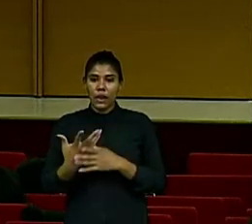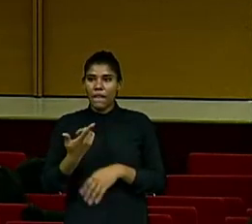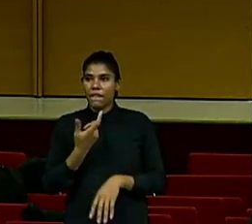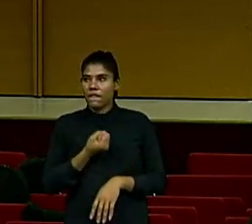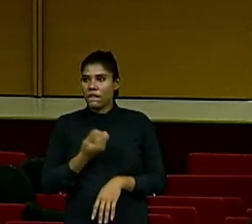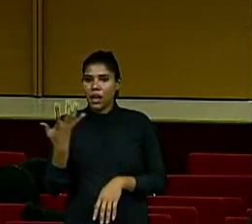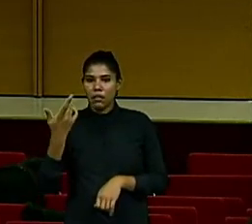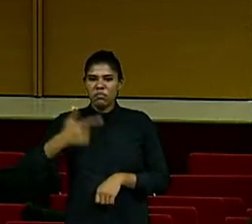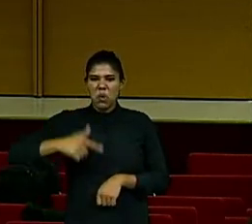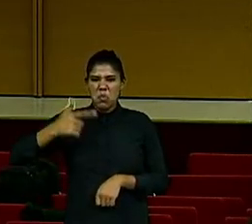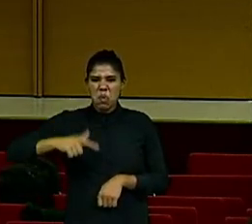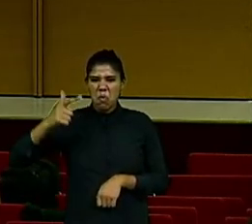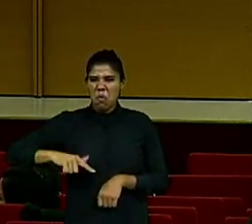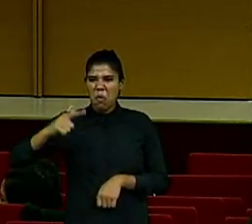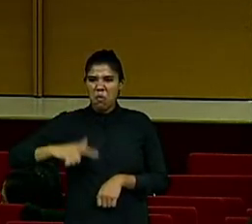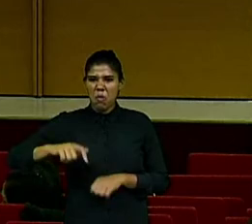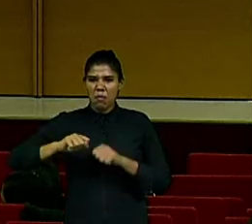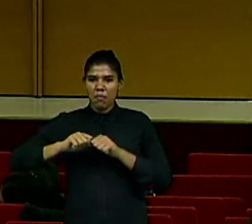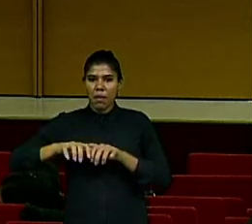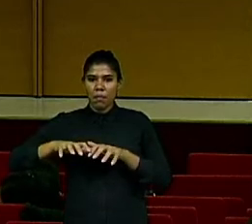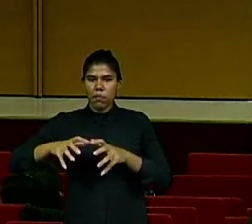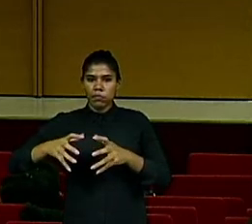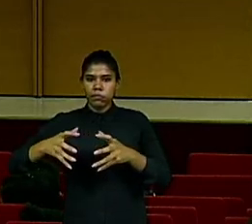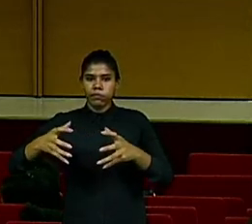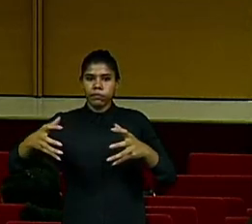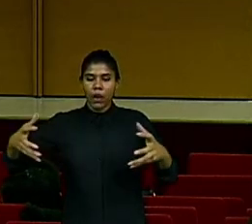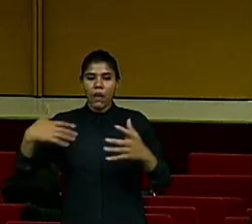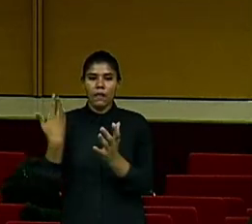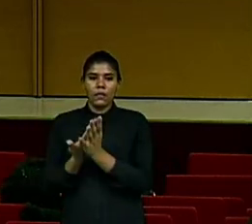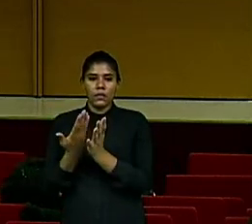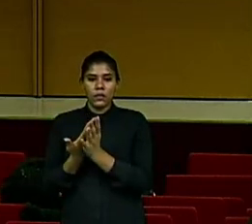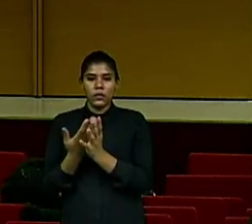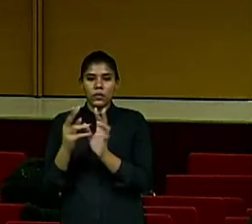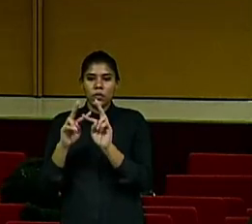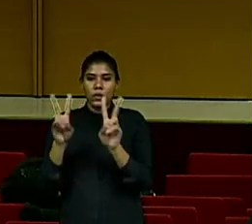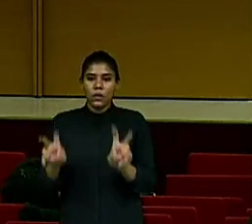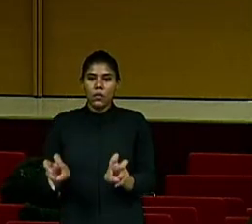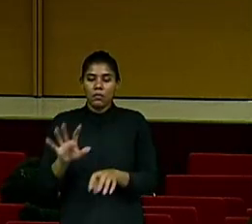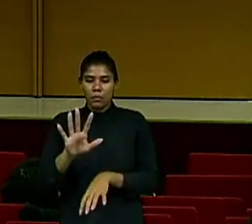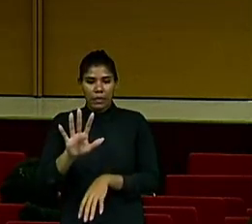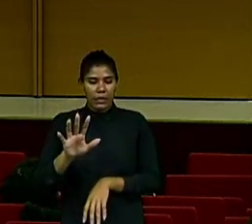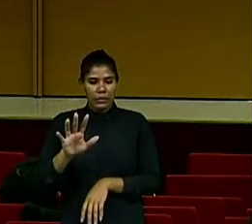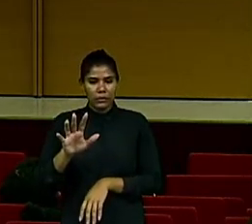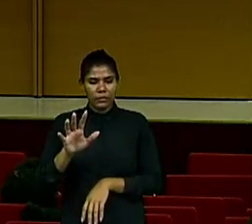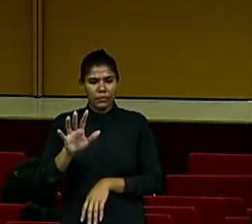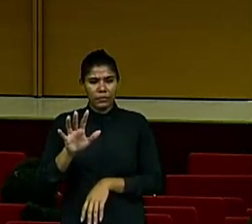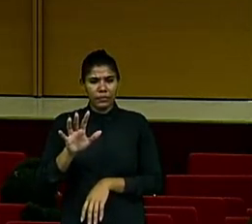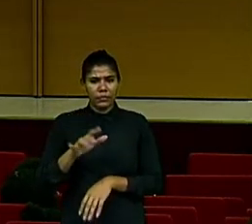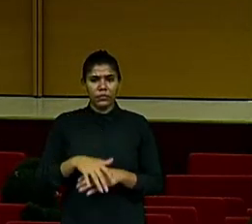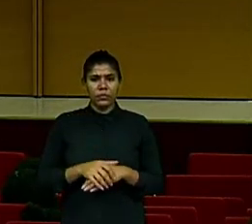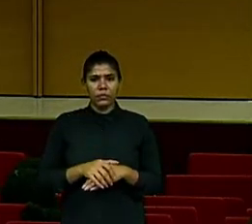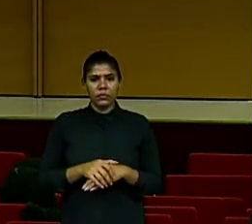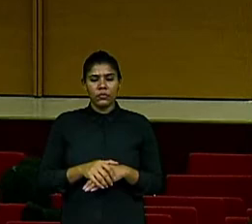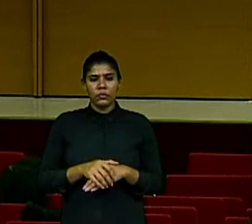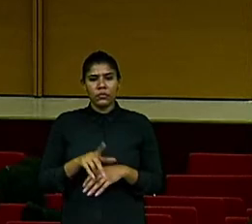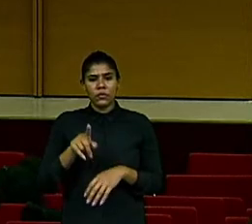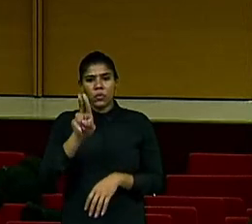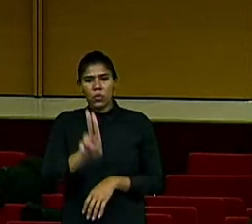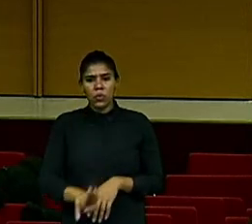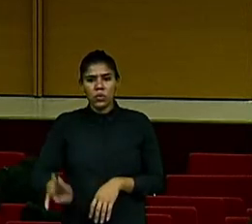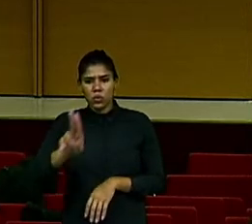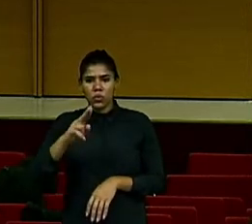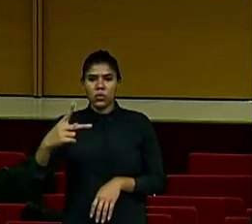eu posso fazer estudos e etc a partir disso Quer dizer então que tu usou um